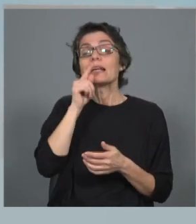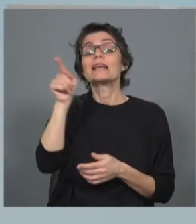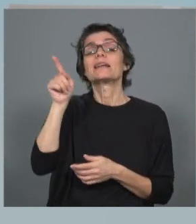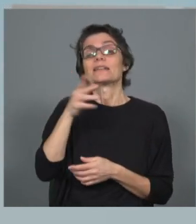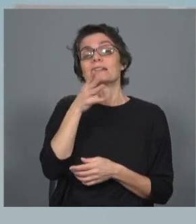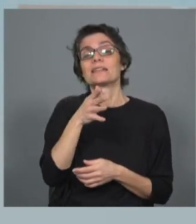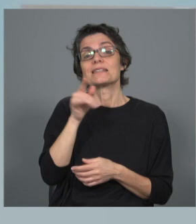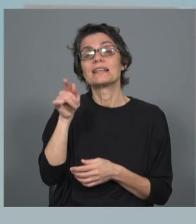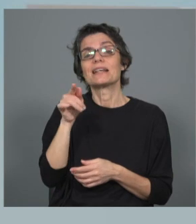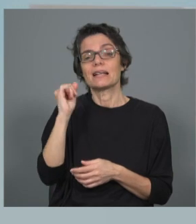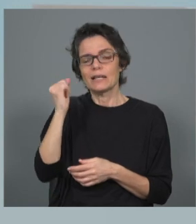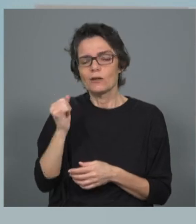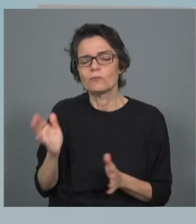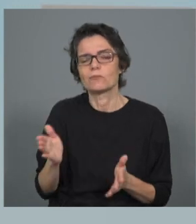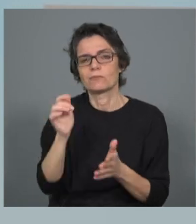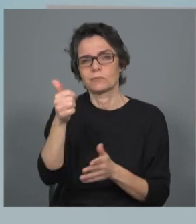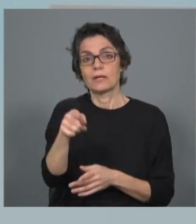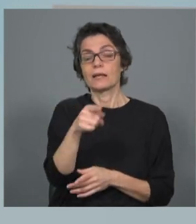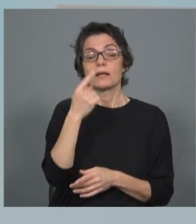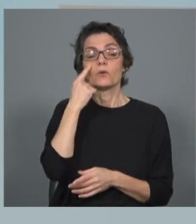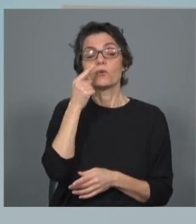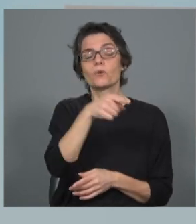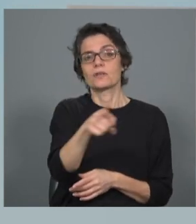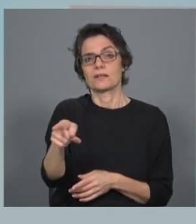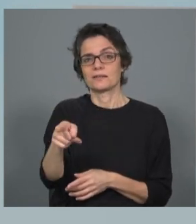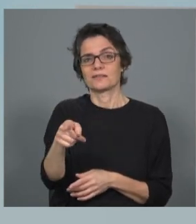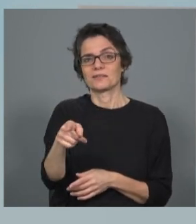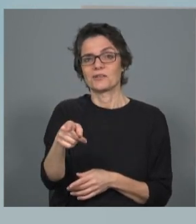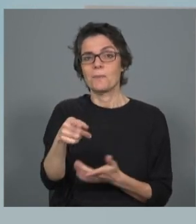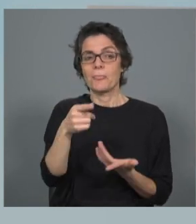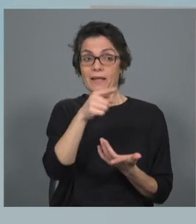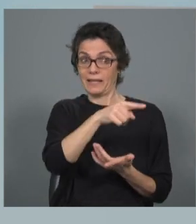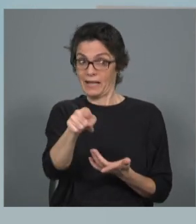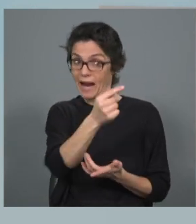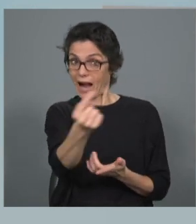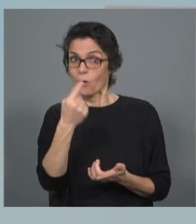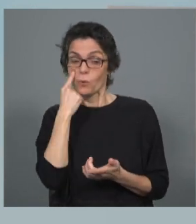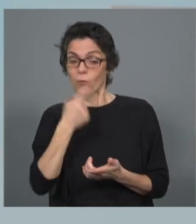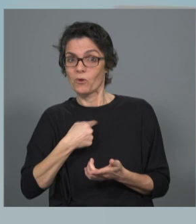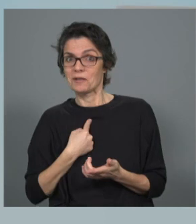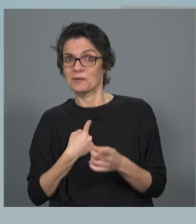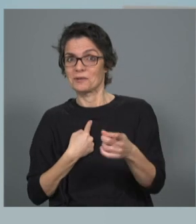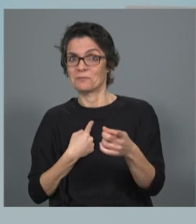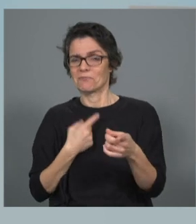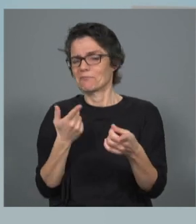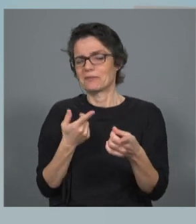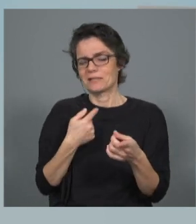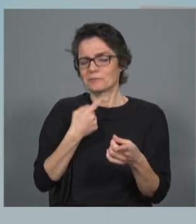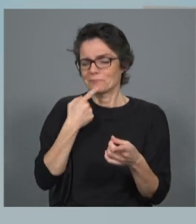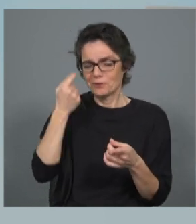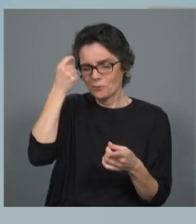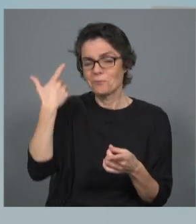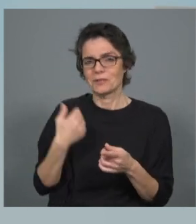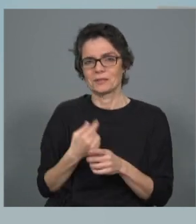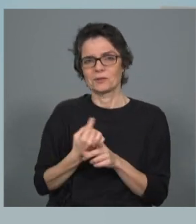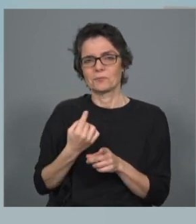significa conheço as minhas ovelhas e elas conhecem-me, que essa imagem é muito, muito expressiva, porque de facto parece-me que isso nos ajuda